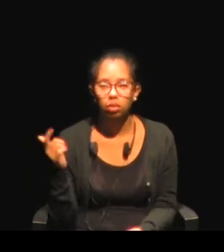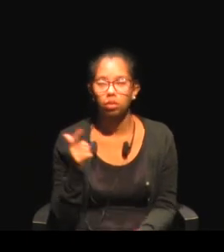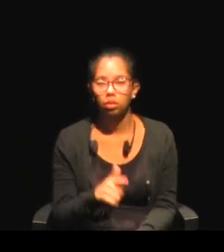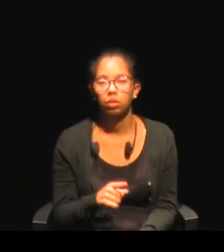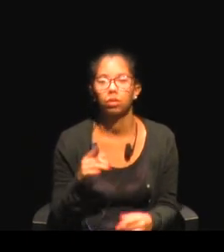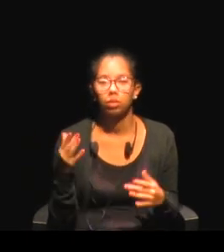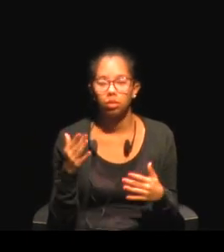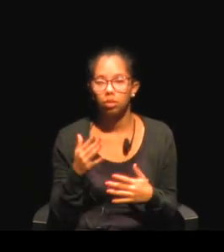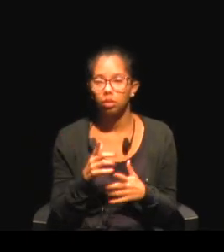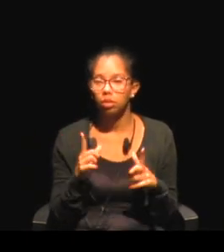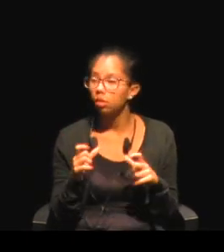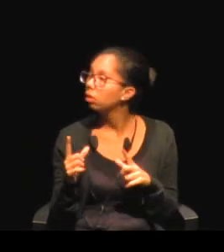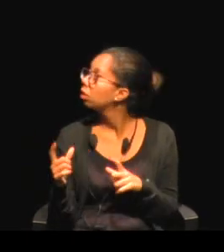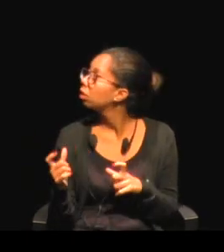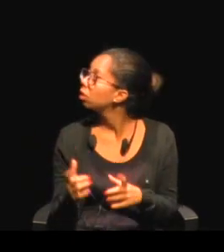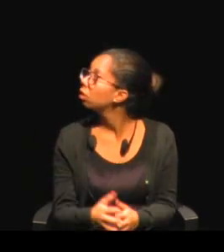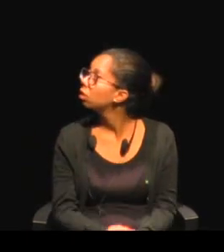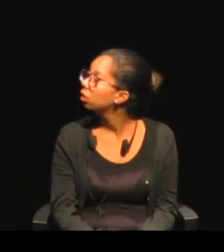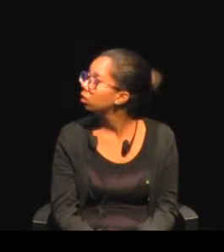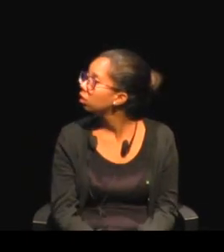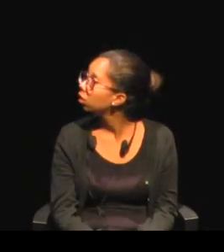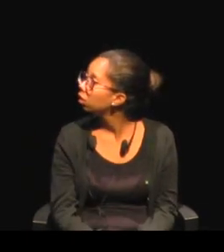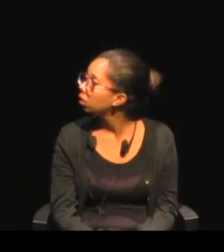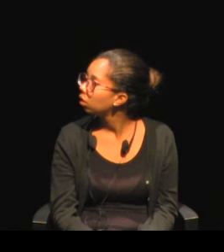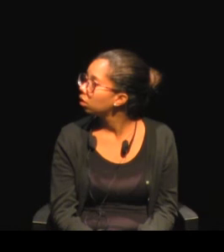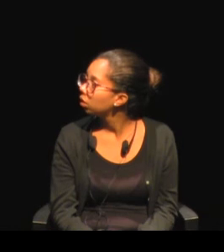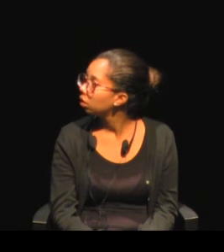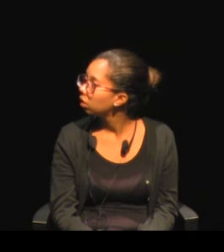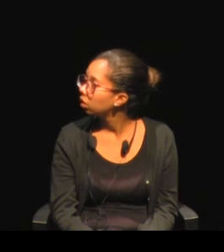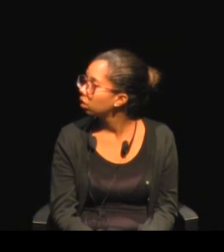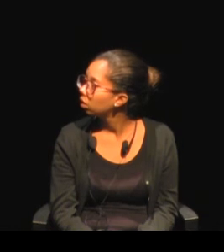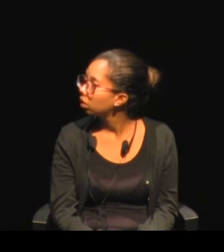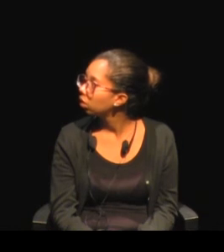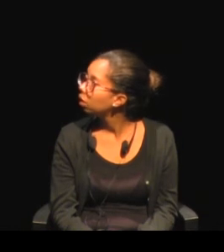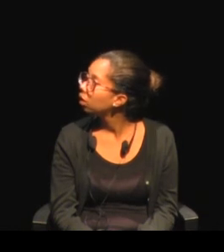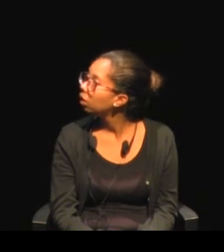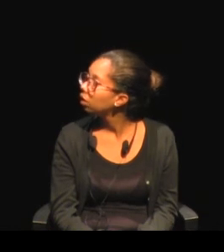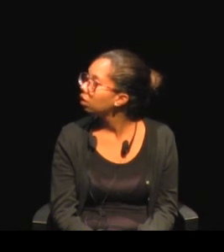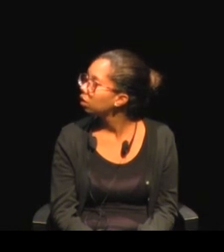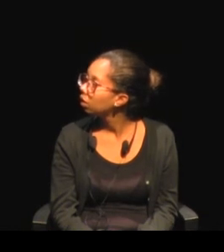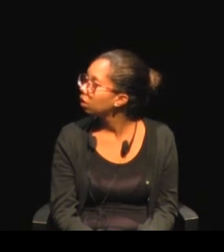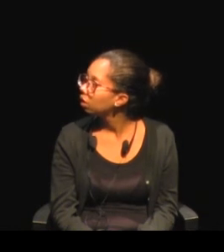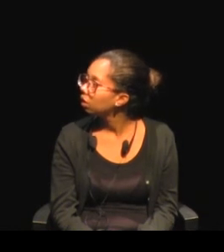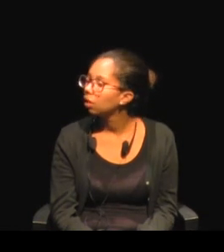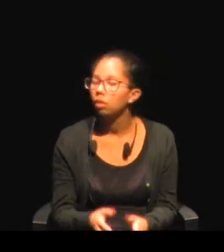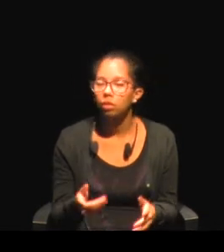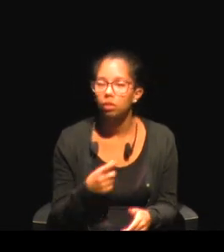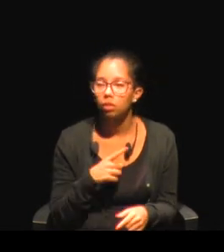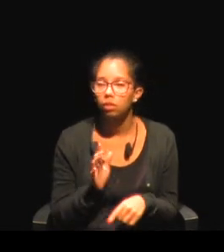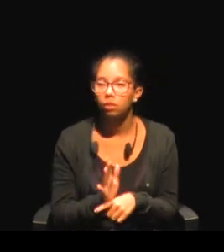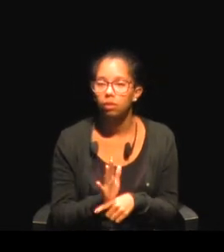intermediando sempre os espaços indoor com os espaços abertos, né? É mais ou menos esse tipo de...